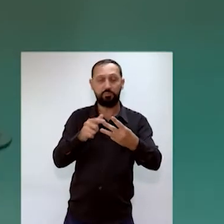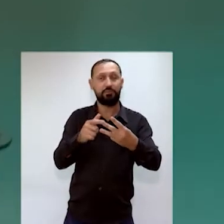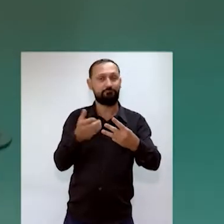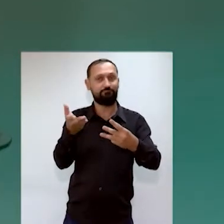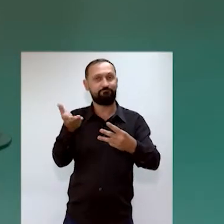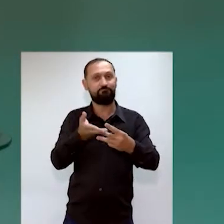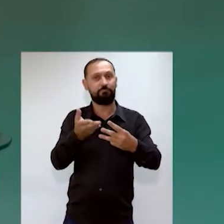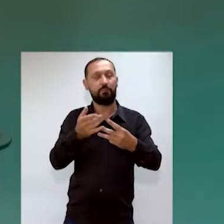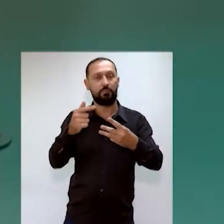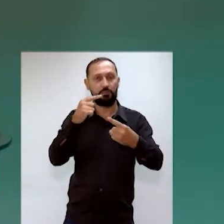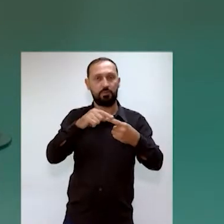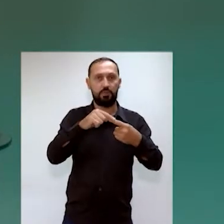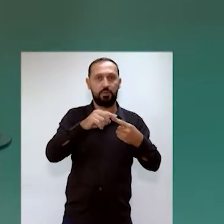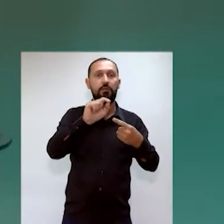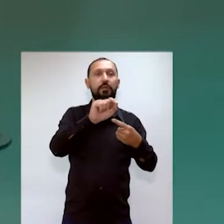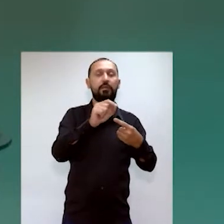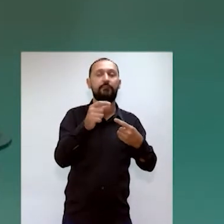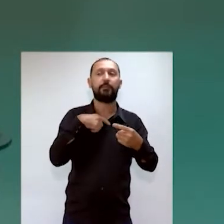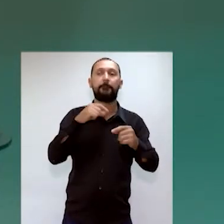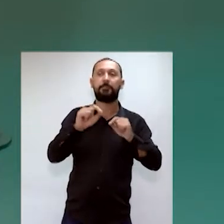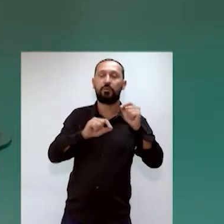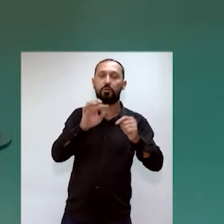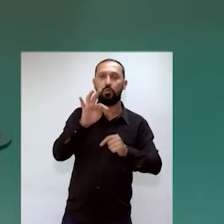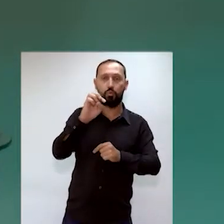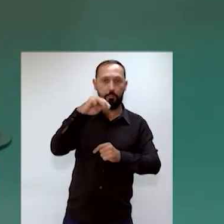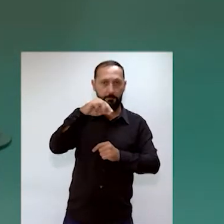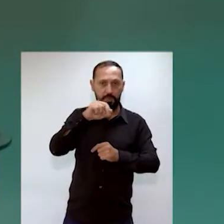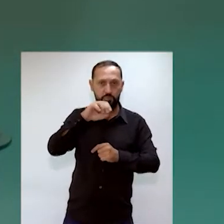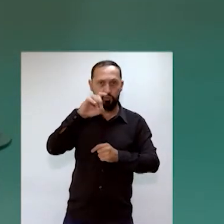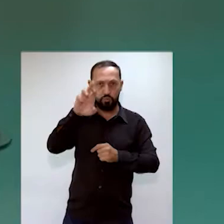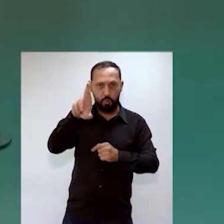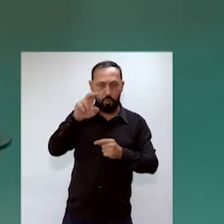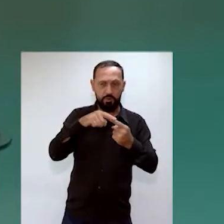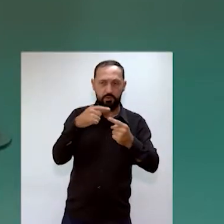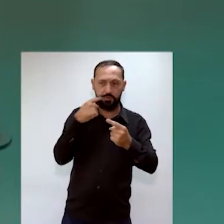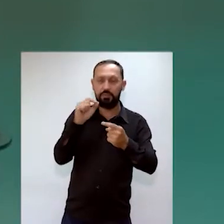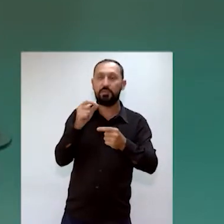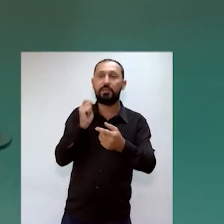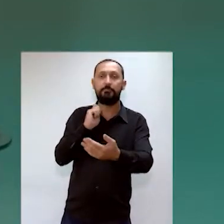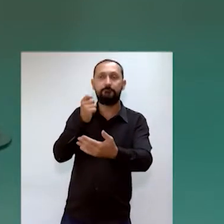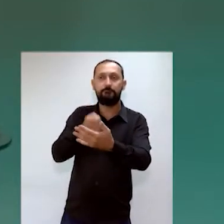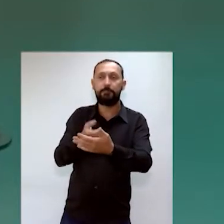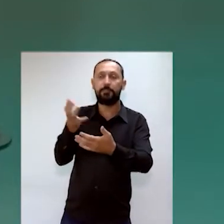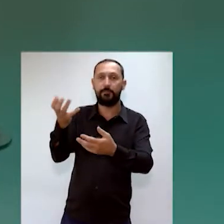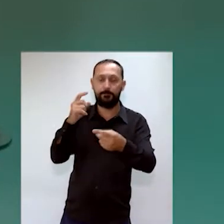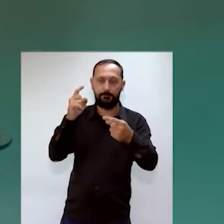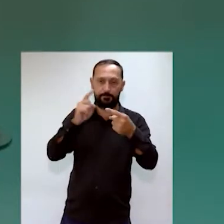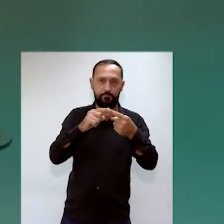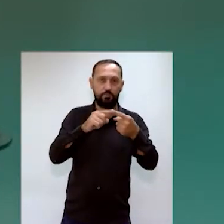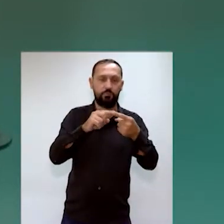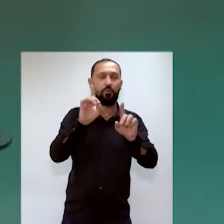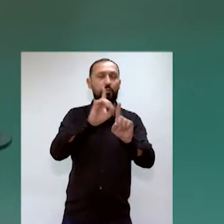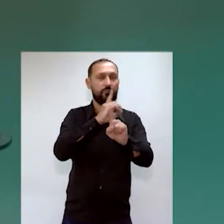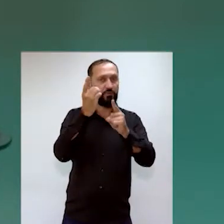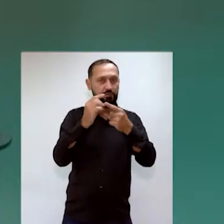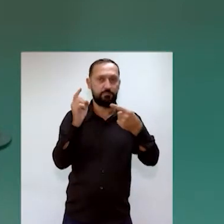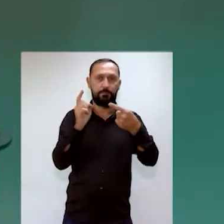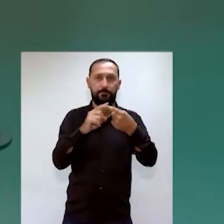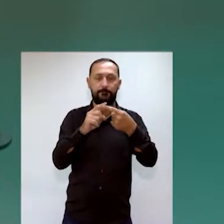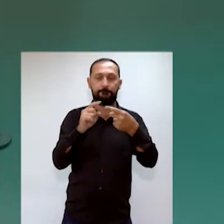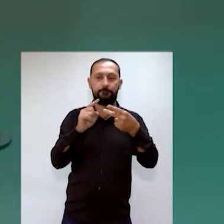né? A tomadora, que é aquela que recebe o serviço, no caso da minha pesquisa, foi a